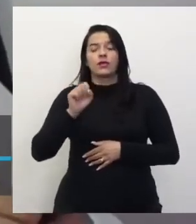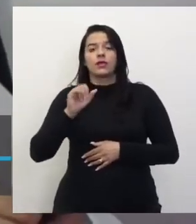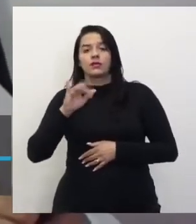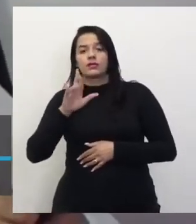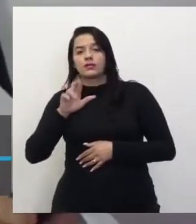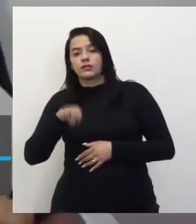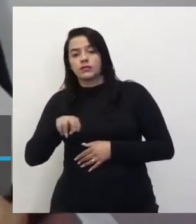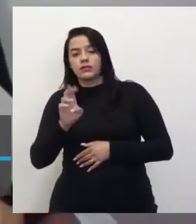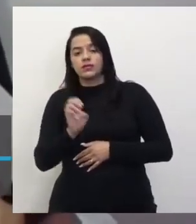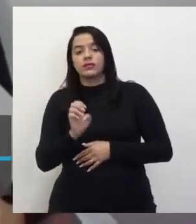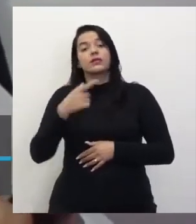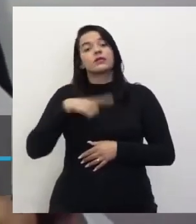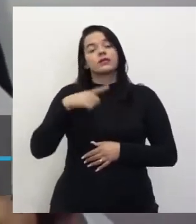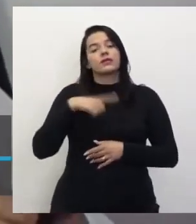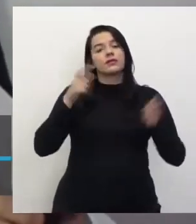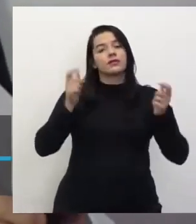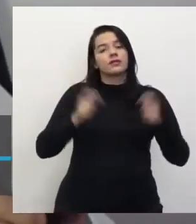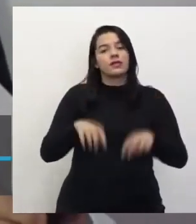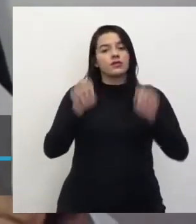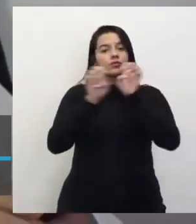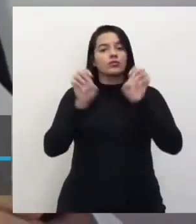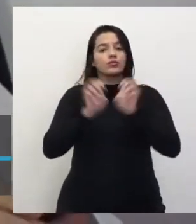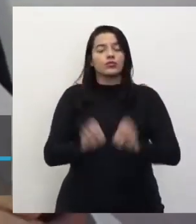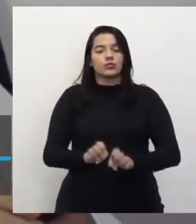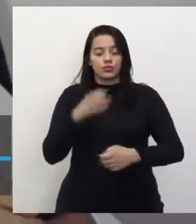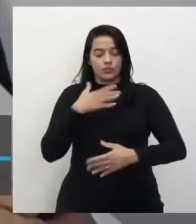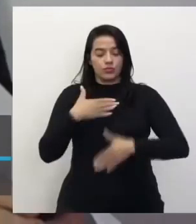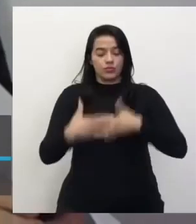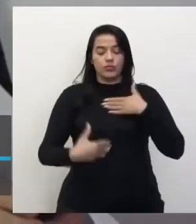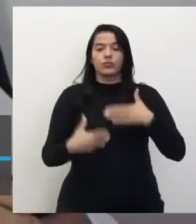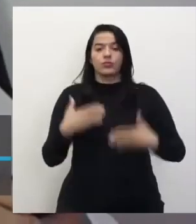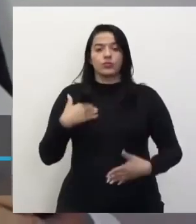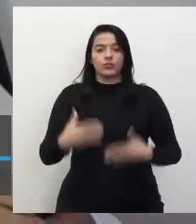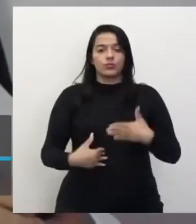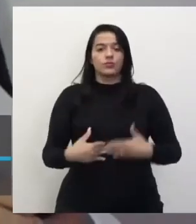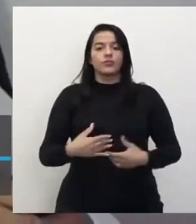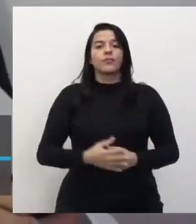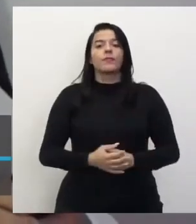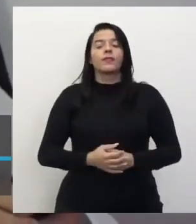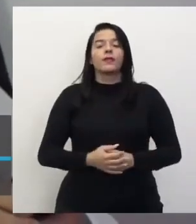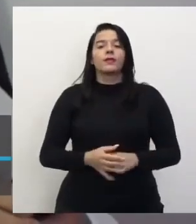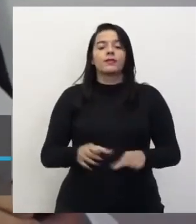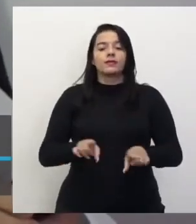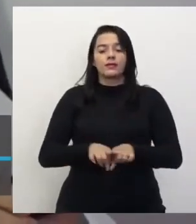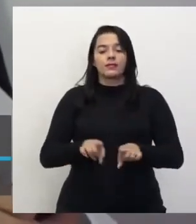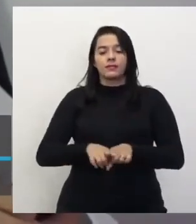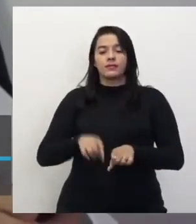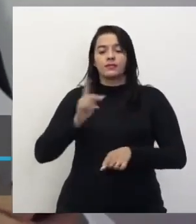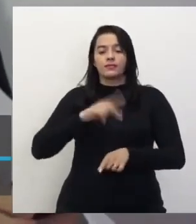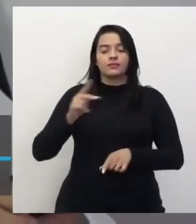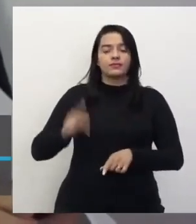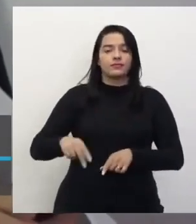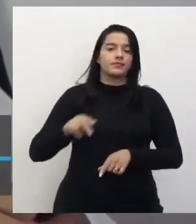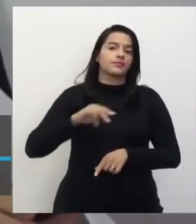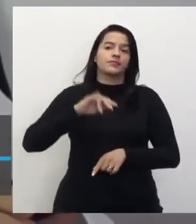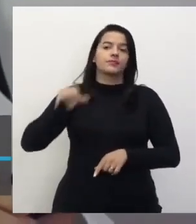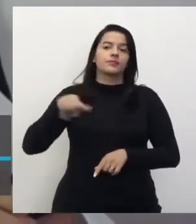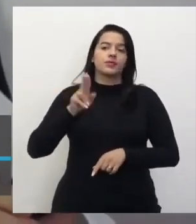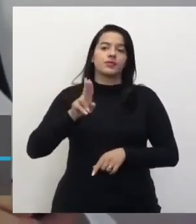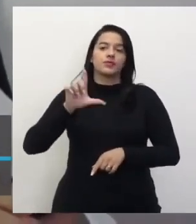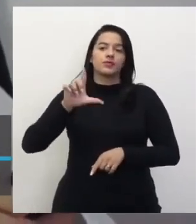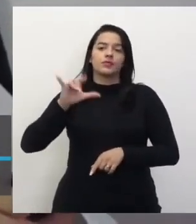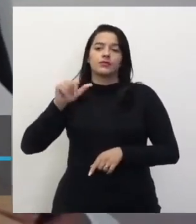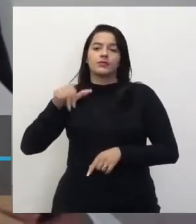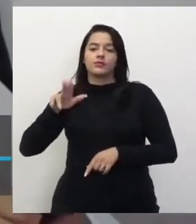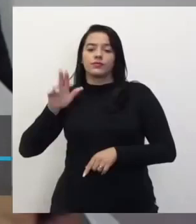dá estrutura para o corpo. Olha que legal. Aí eu tenho também aqui o Gustavo da Pro Juliana, que é lá da Álvaro Fraga